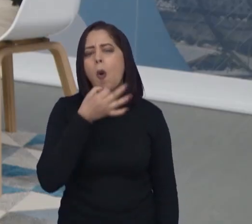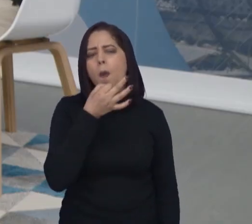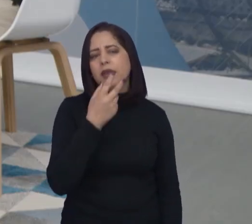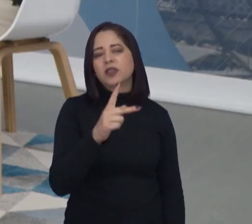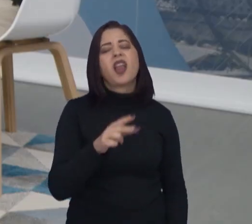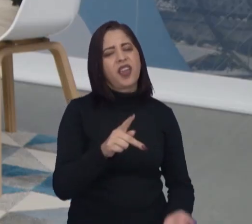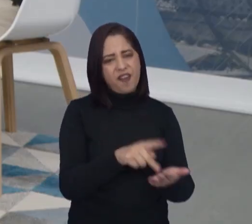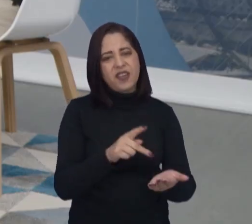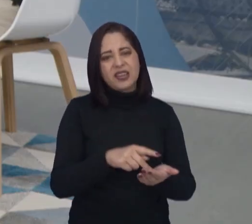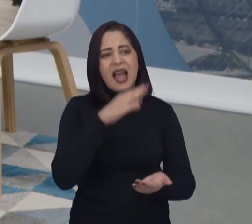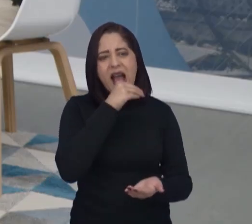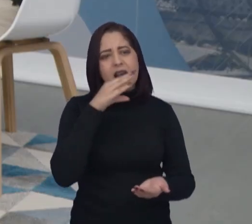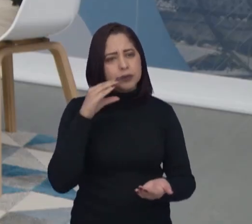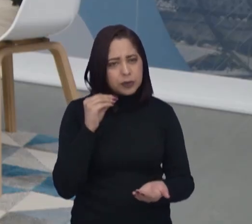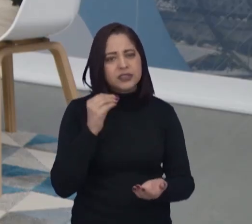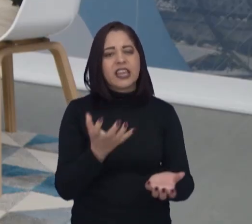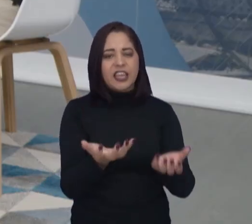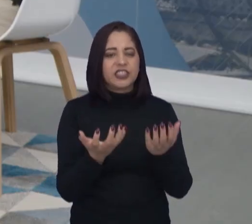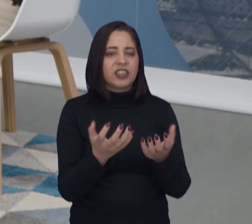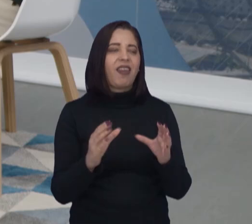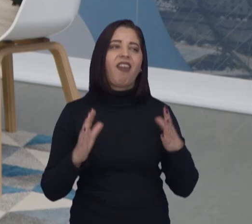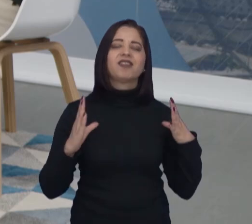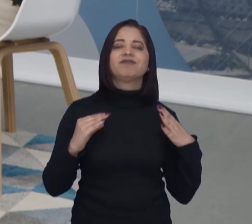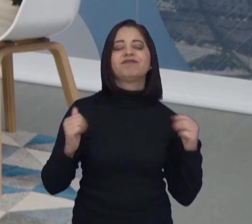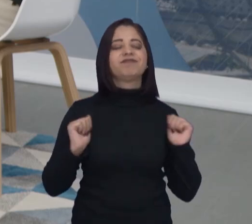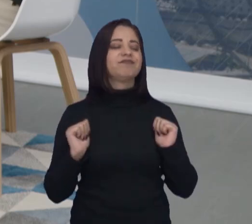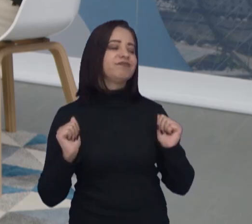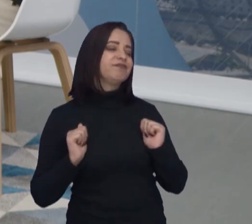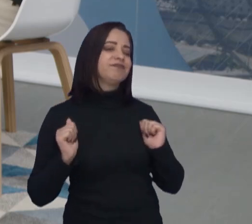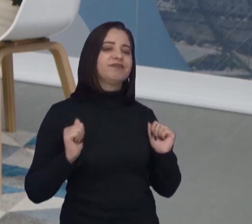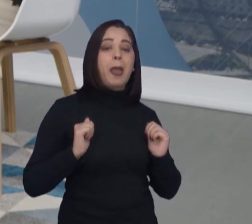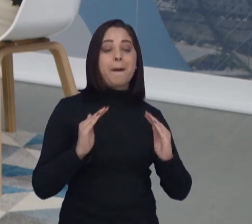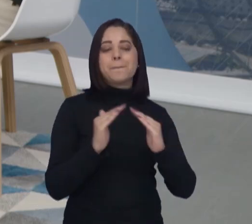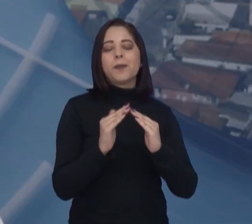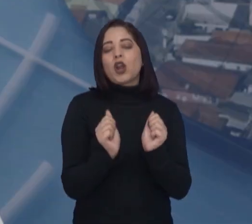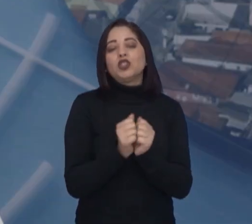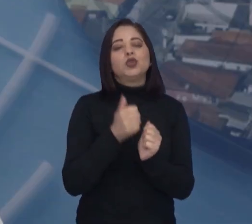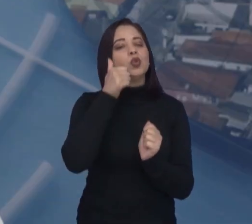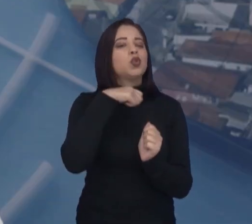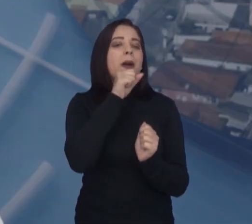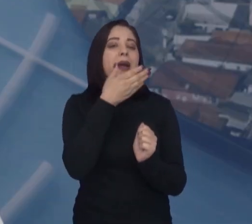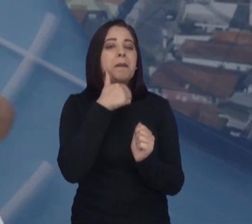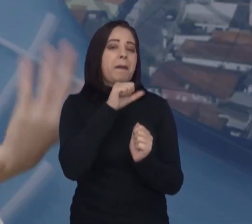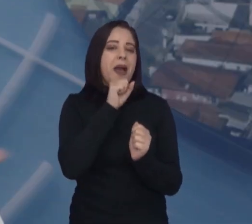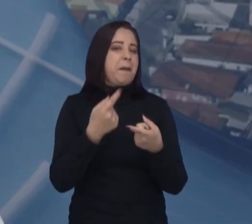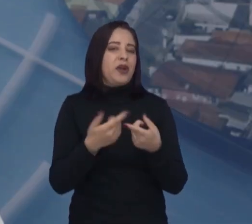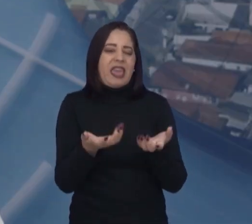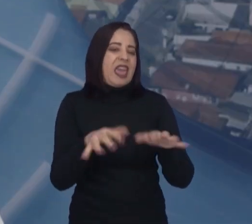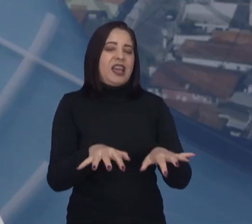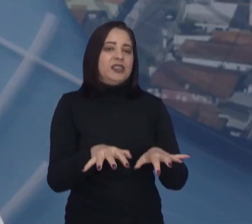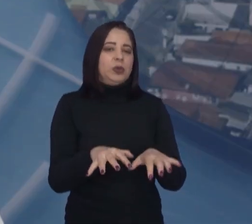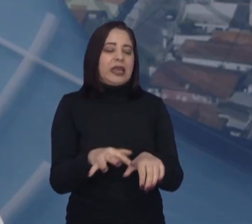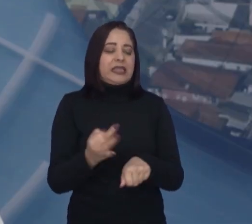adolescentes realmente querem ali ficar mais confortáveis, né, viver na casa dos pais, porque eles não querem ter uma vida de sacrifícios